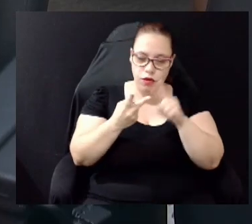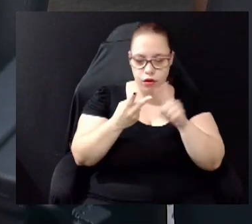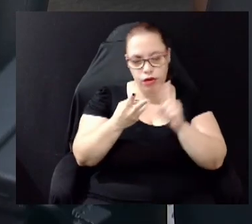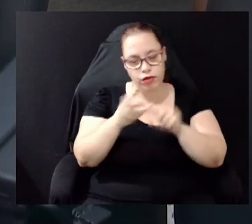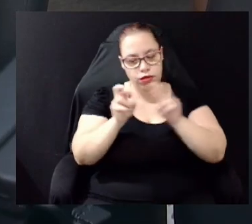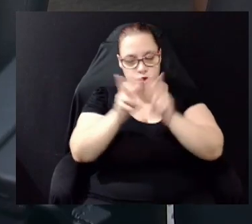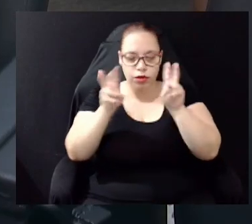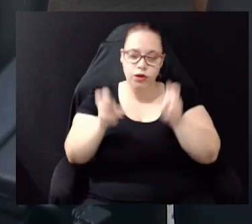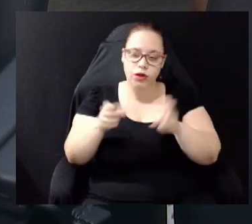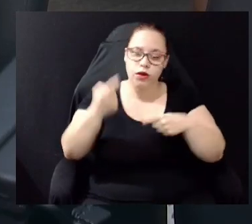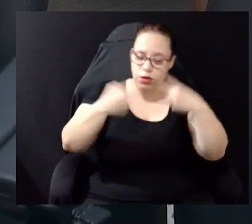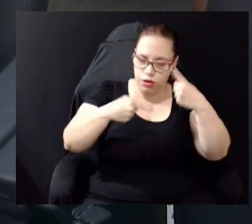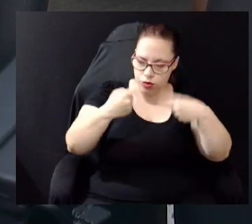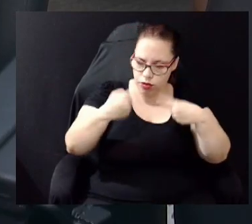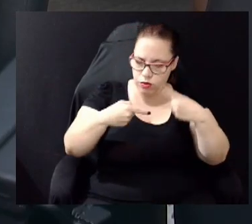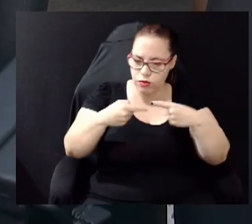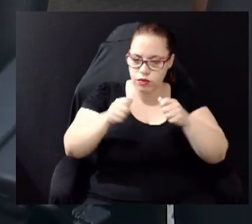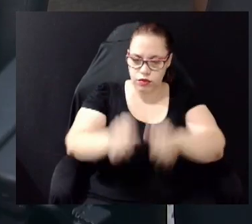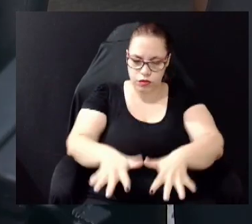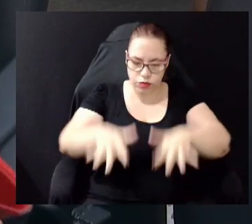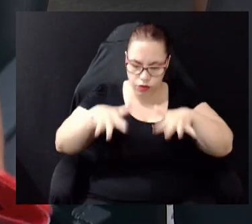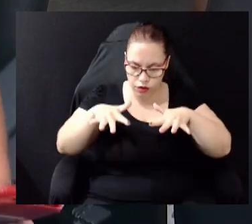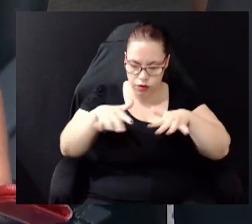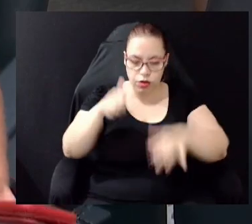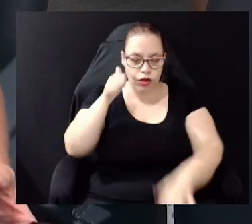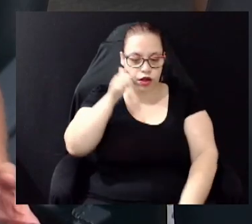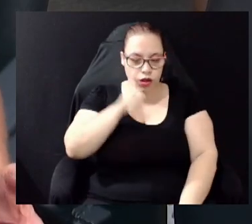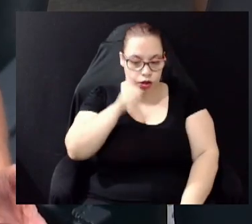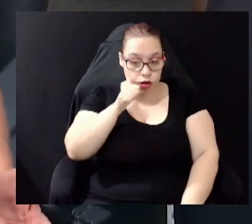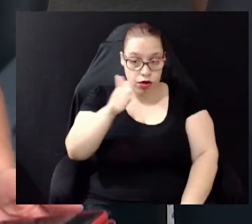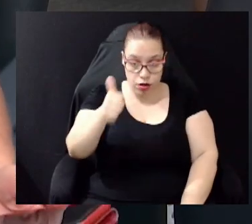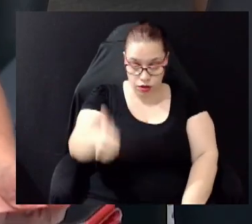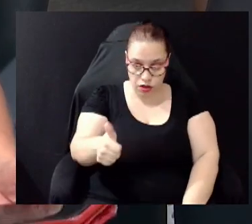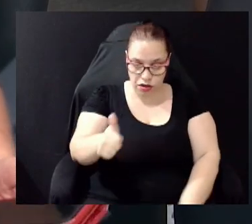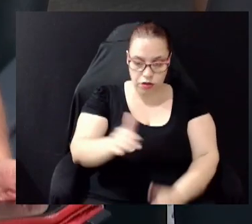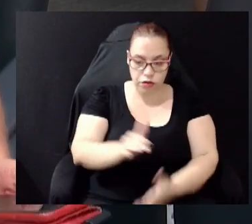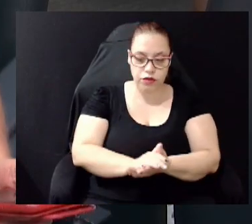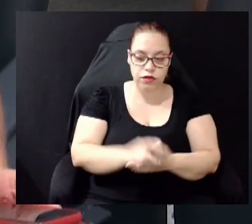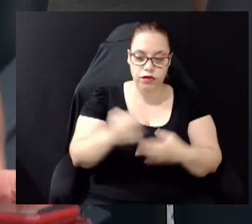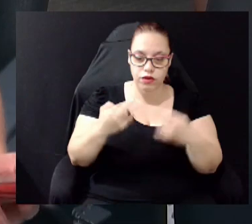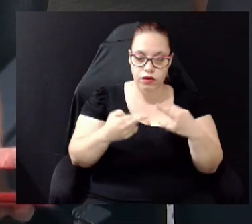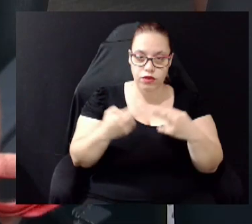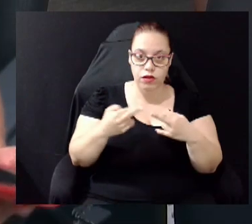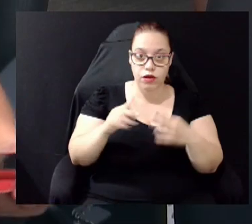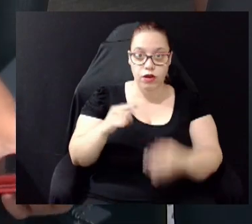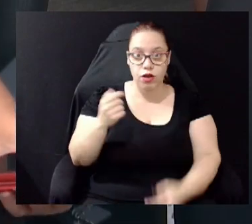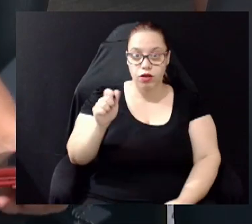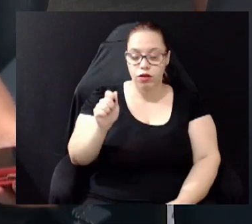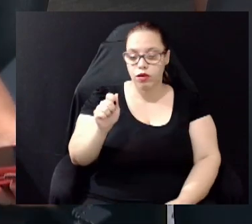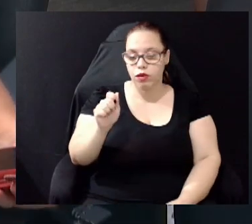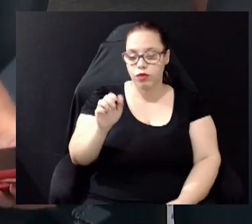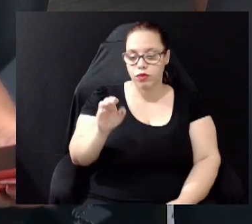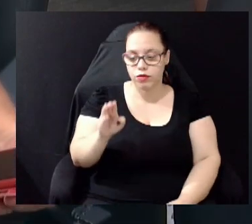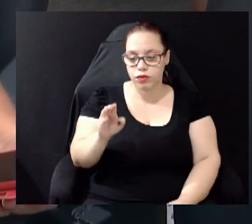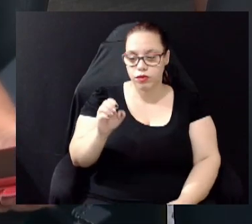discutiu na plenária da mulher, tá? Em relação fora toda